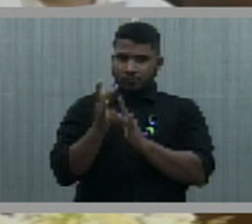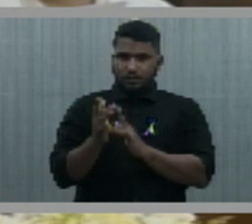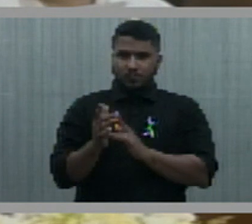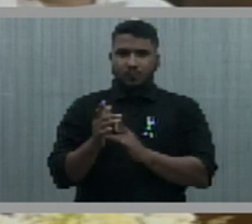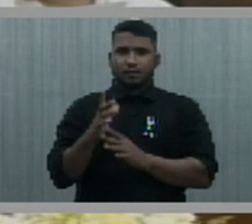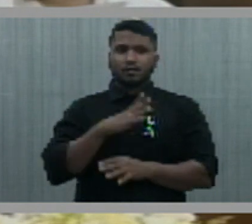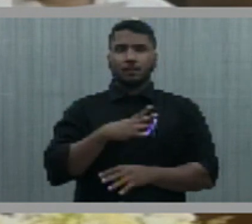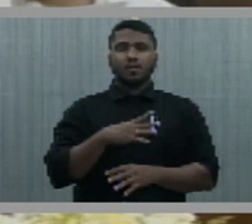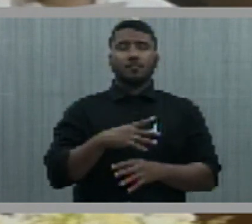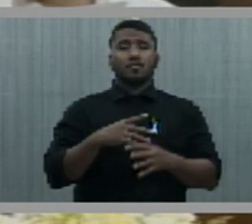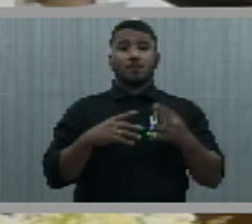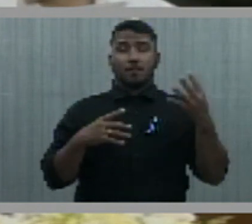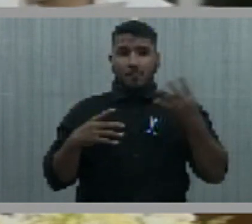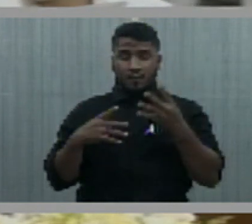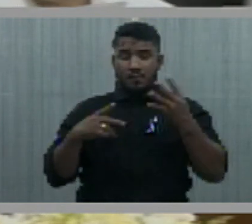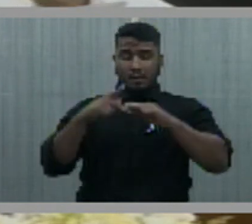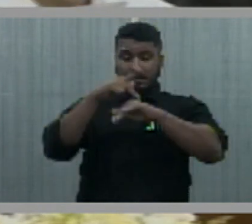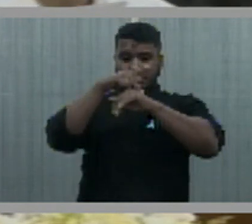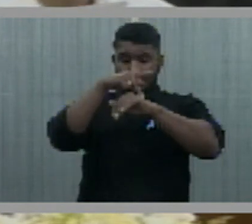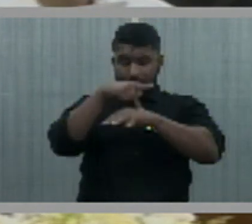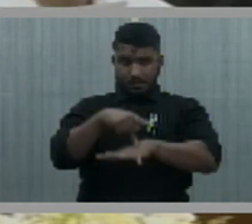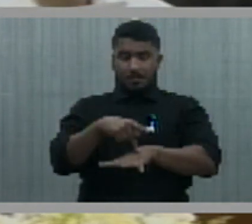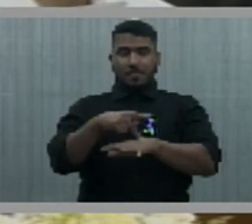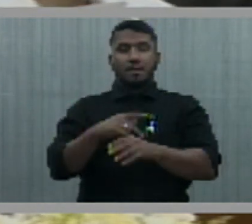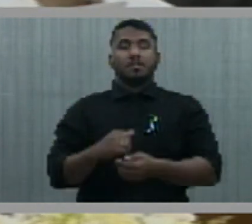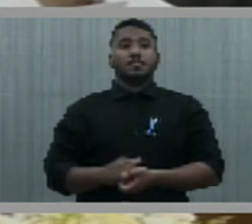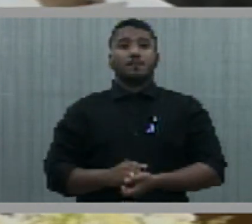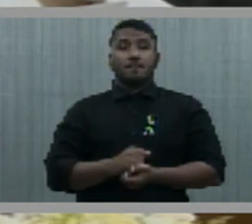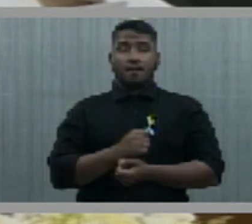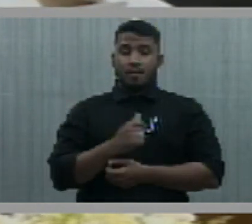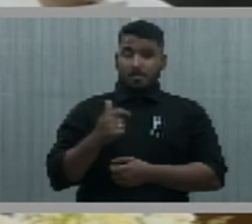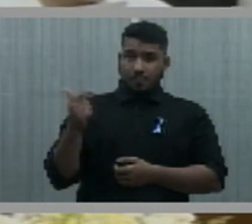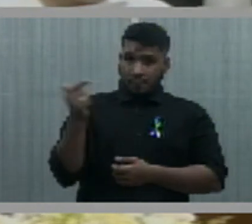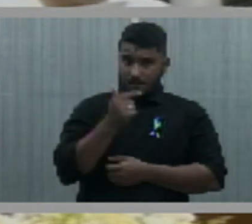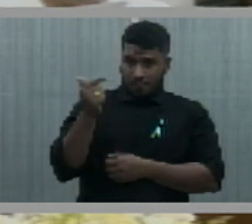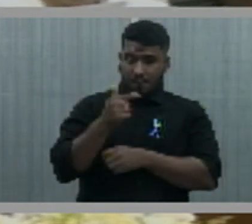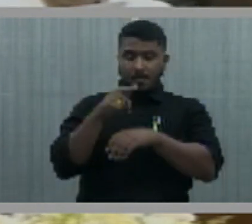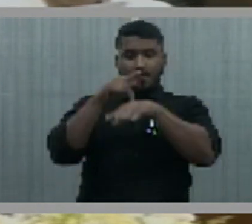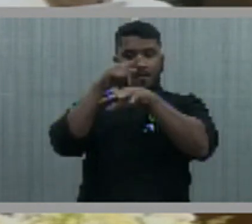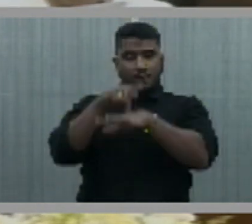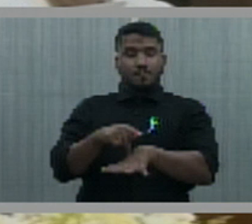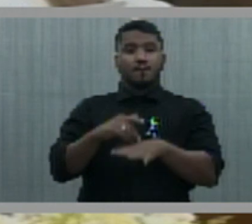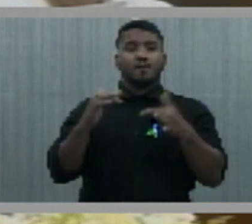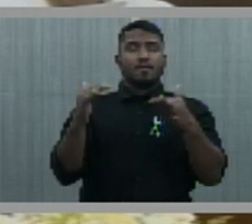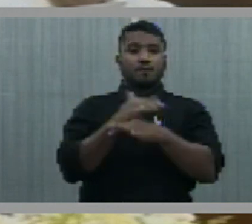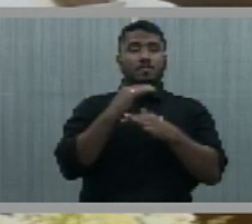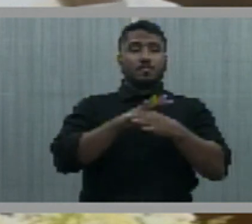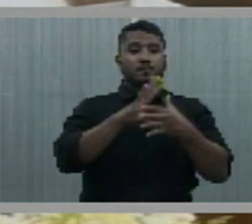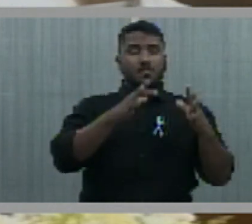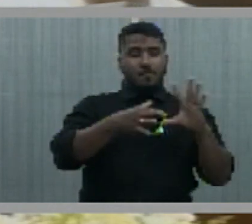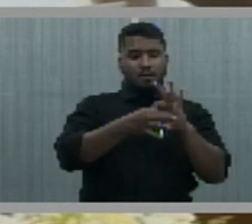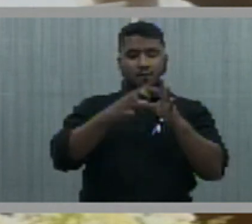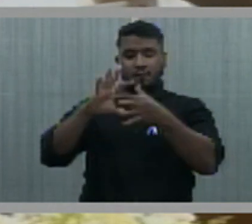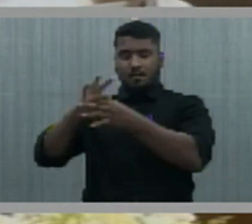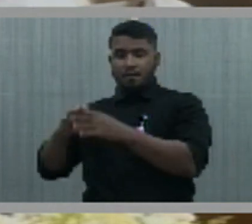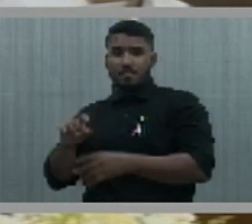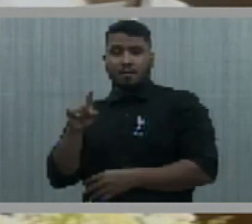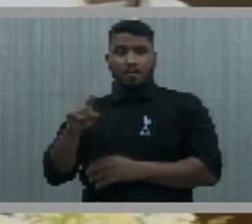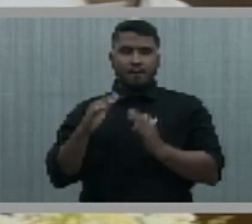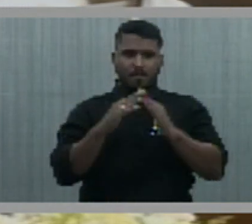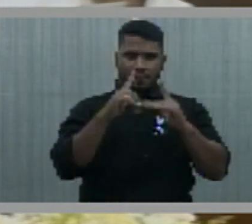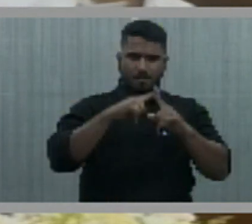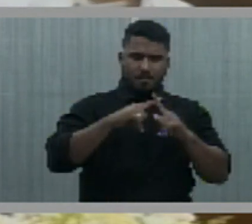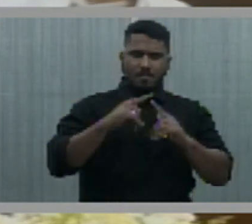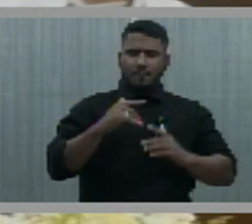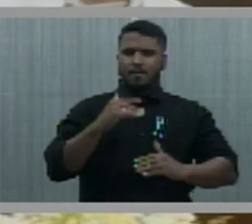paróquias na cidade de Bom Jesus e uma segunda paróquia na cidade de Corrente. Elevou a igreja